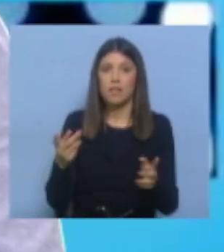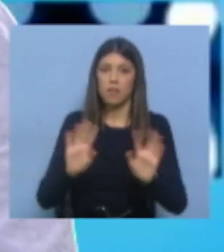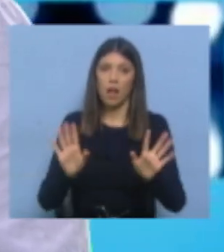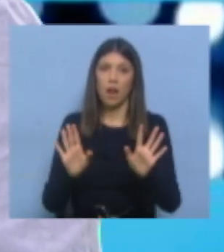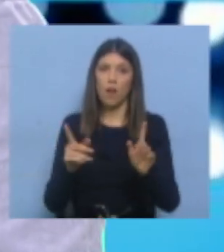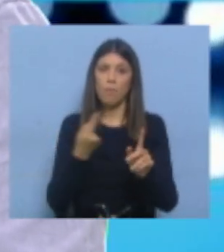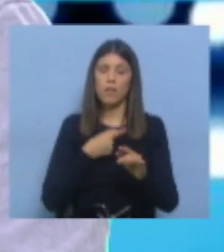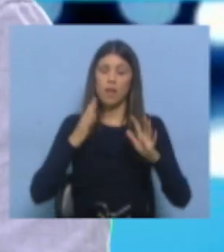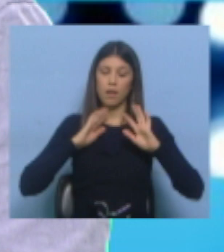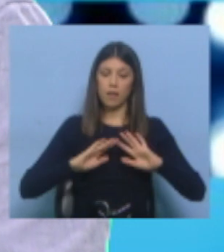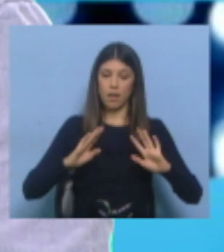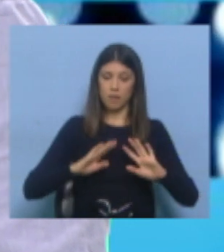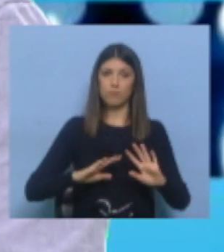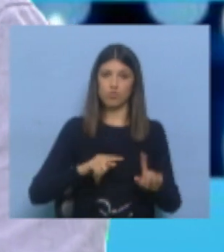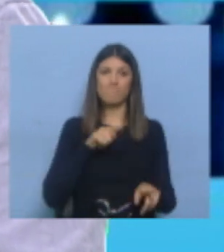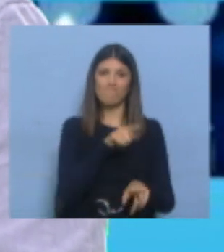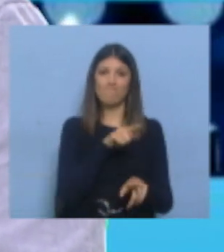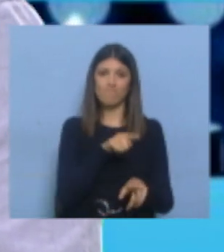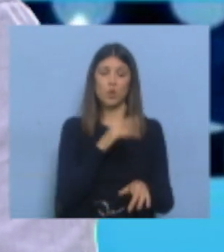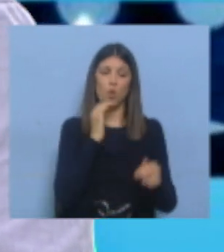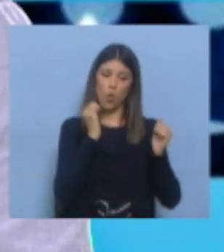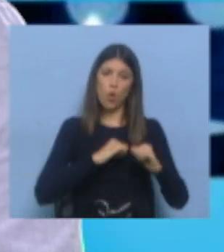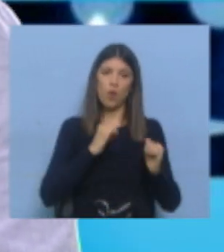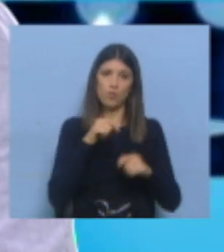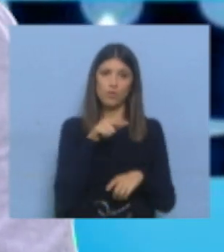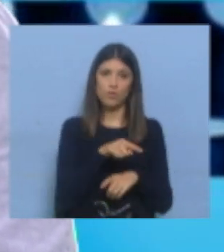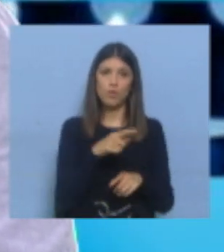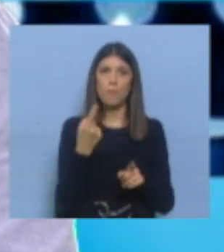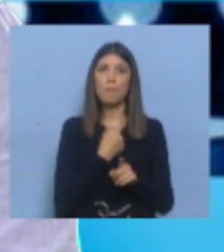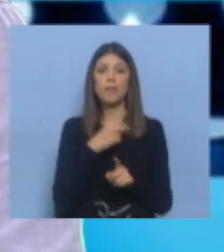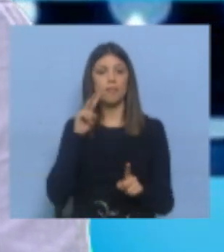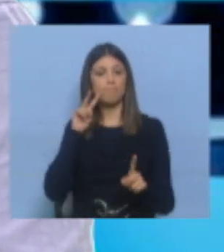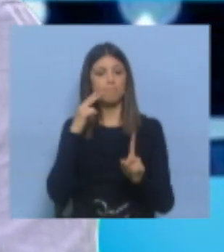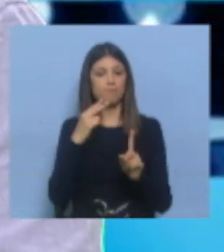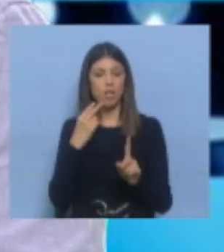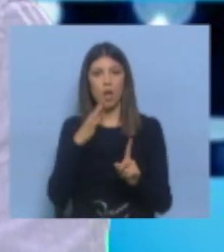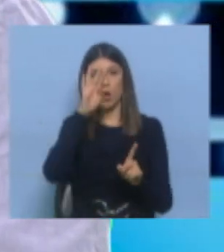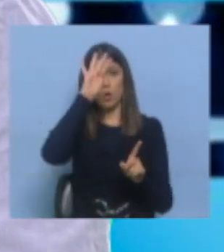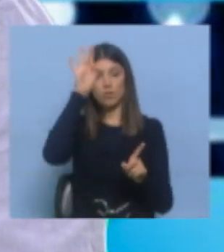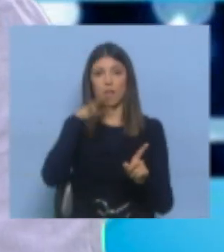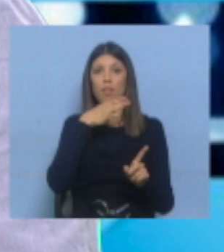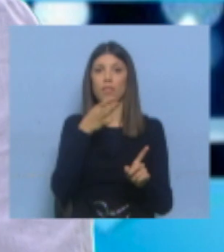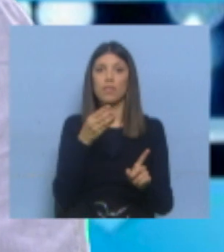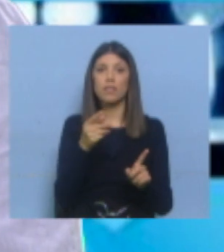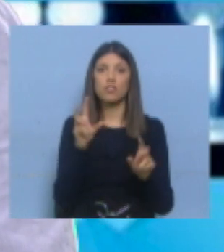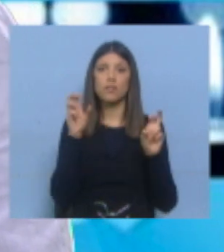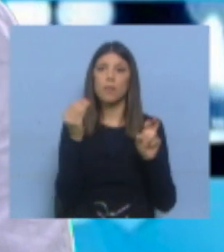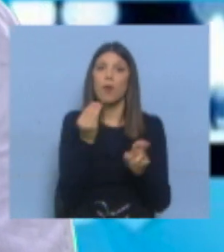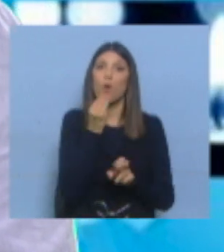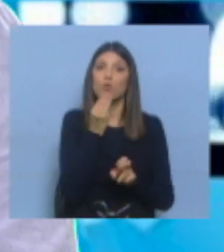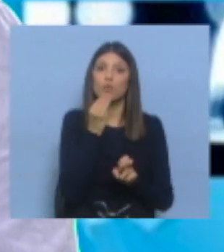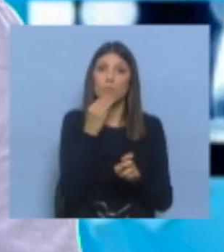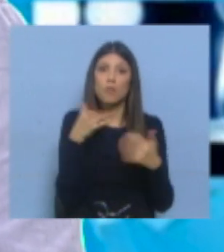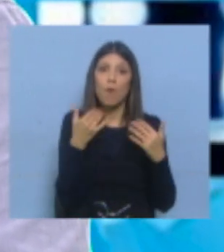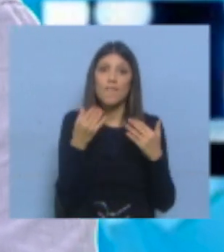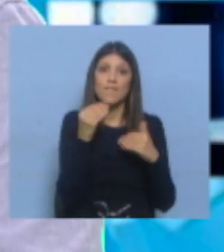minha opinião, temos de olhar também para aquilo que o Papa dizia sobre o consumismo, que é uma doença grave, e que temos de procurar consumir